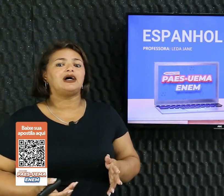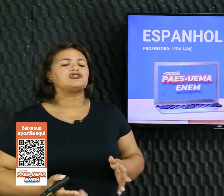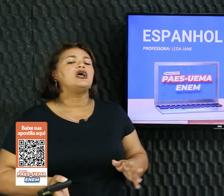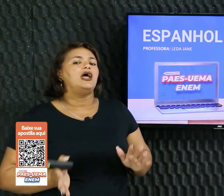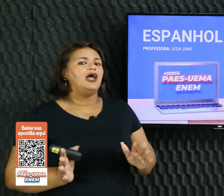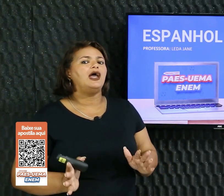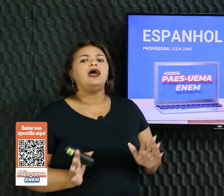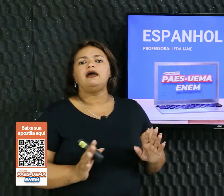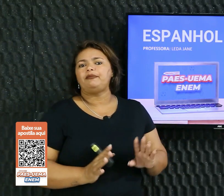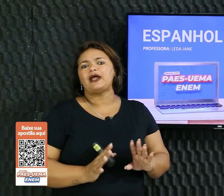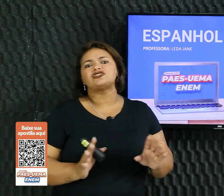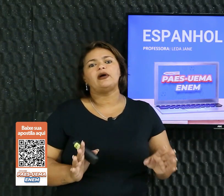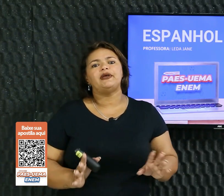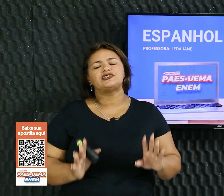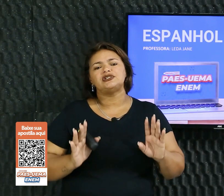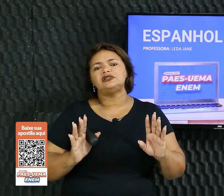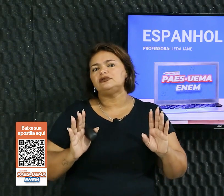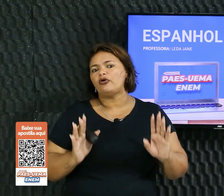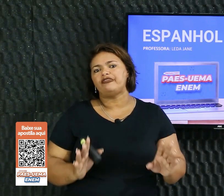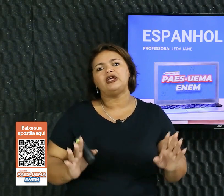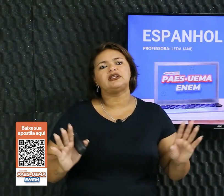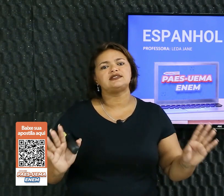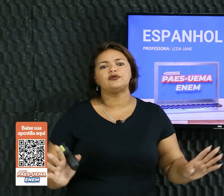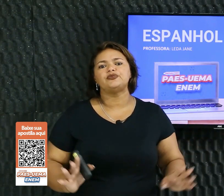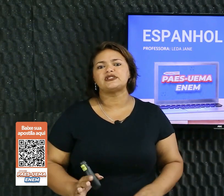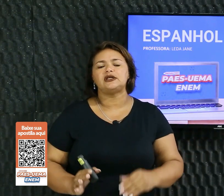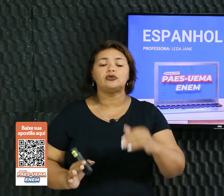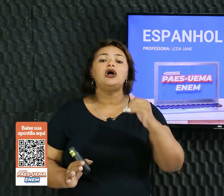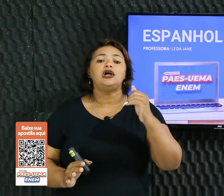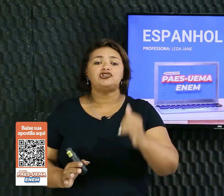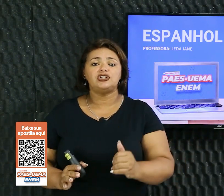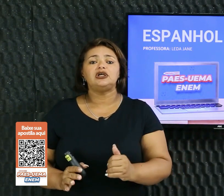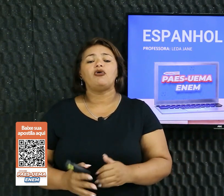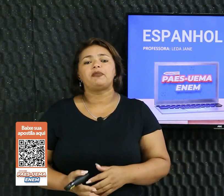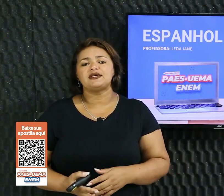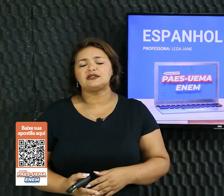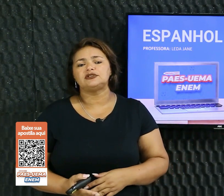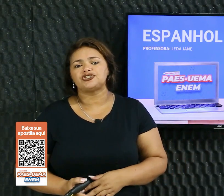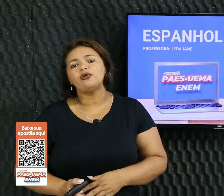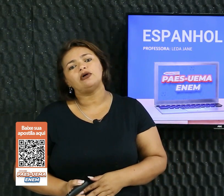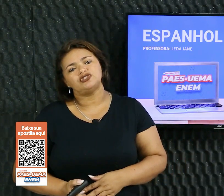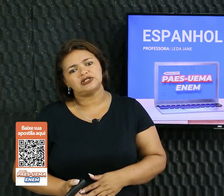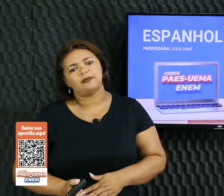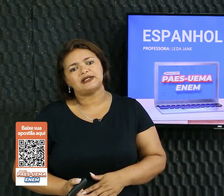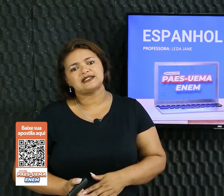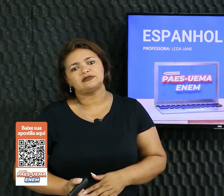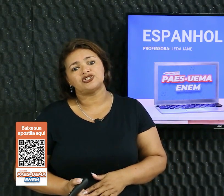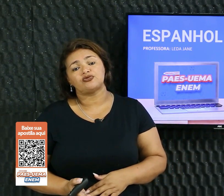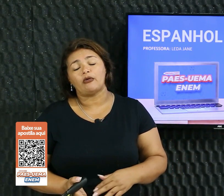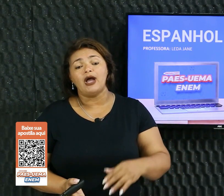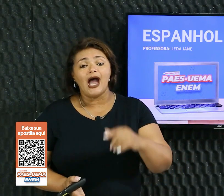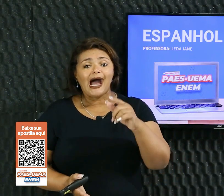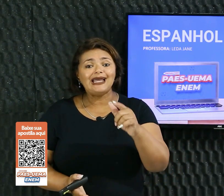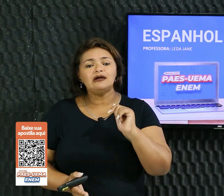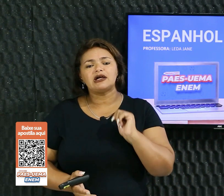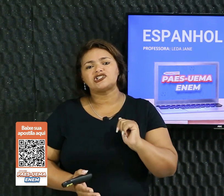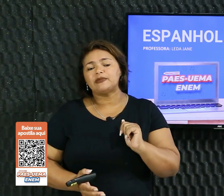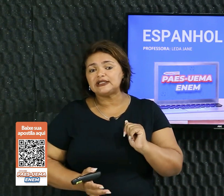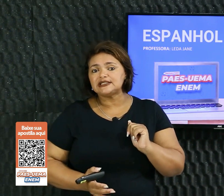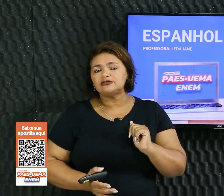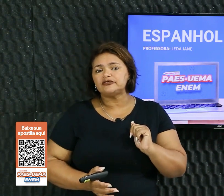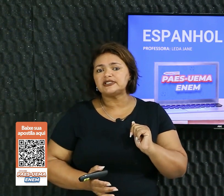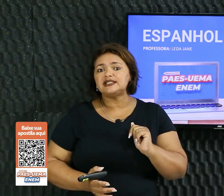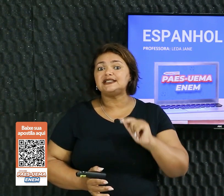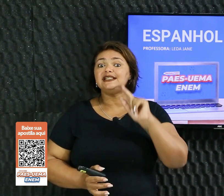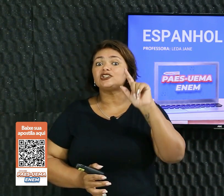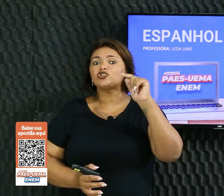à gramática. É praticamente que 95% de compreensão textual, de interpretação textual. Aí eu quero chamar a